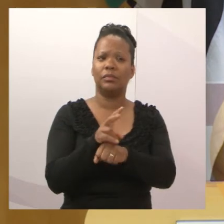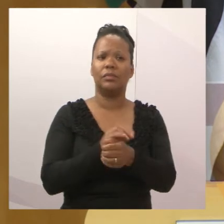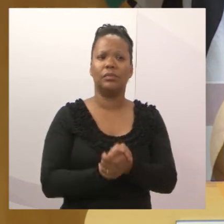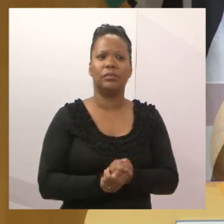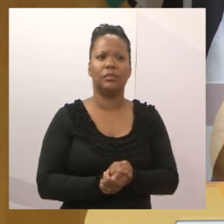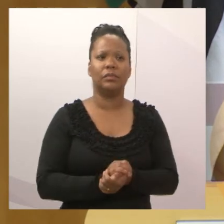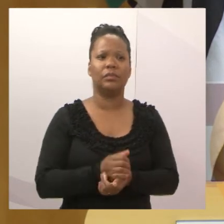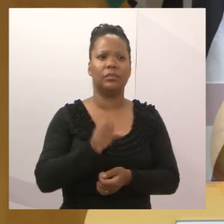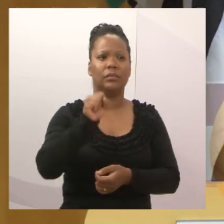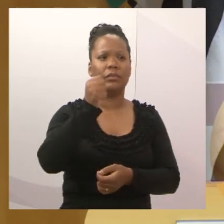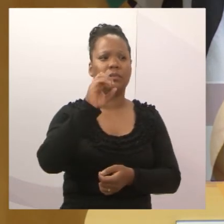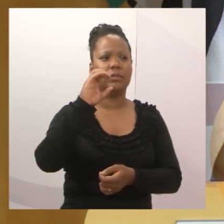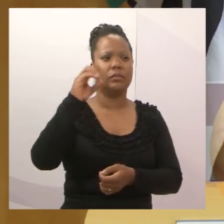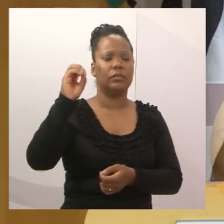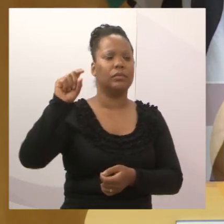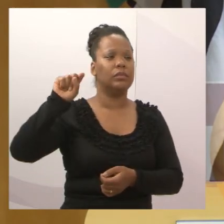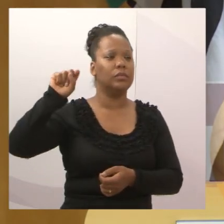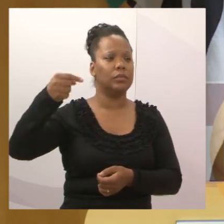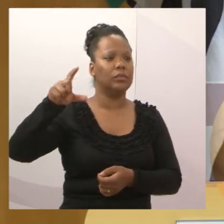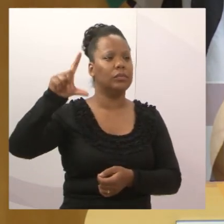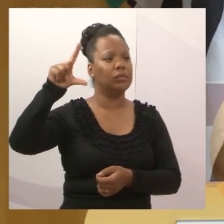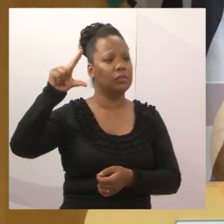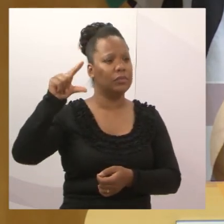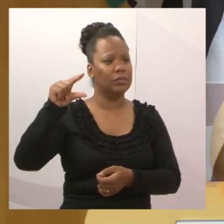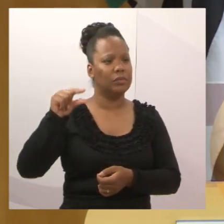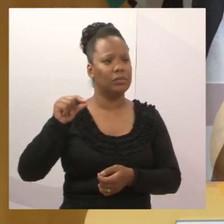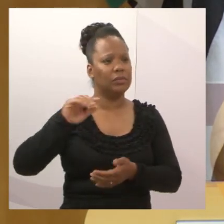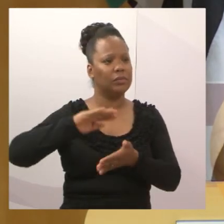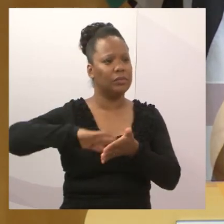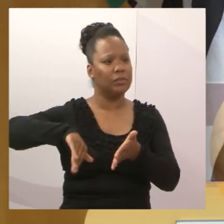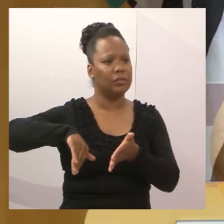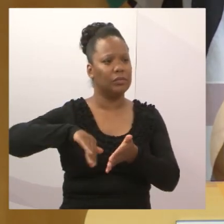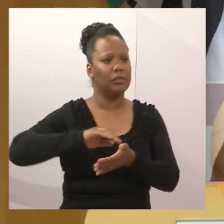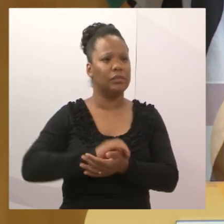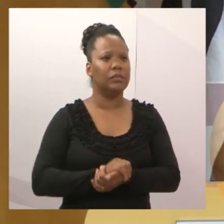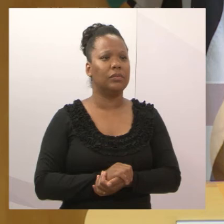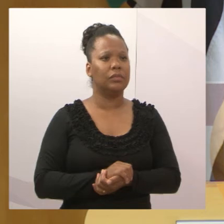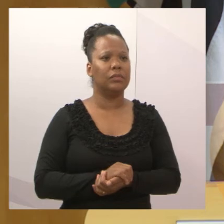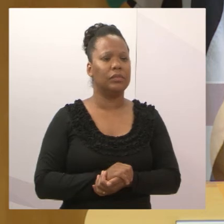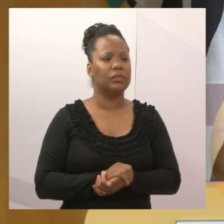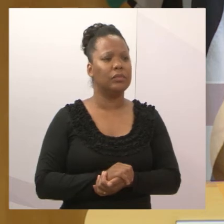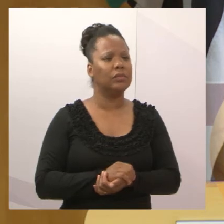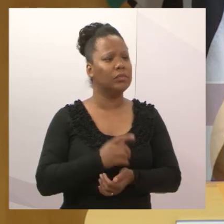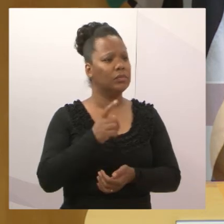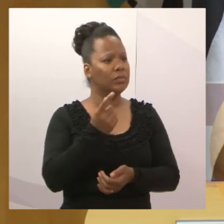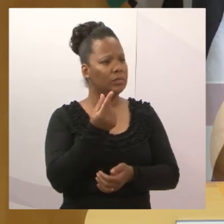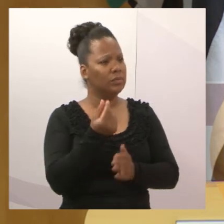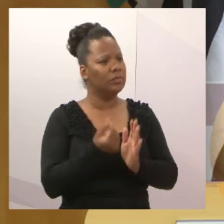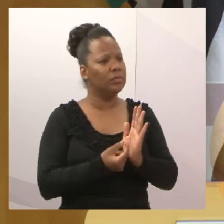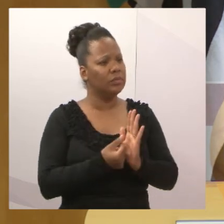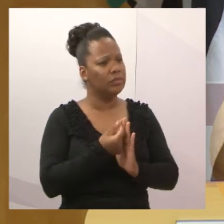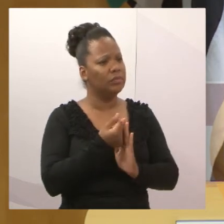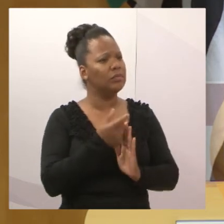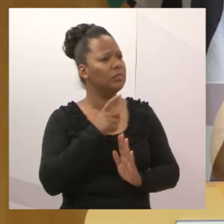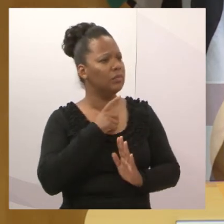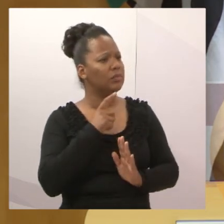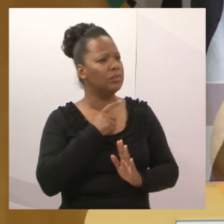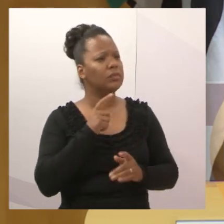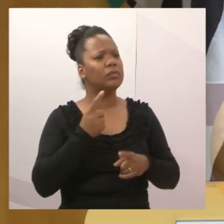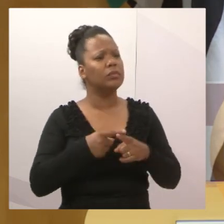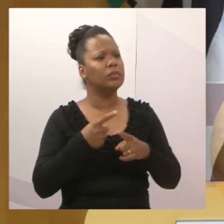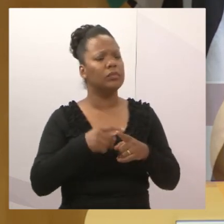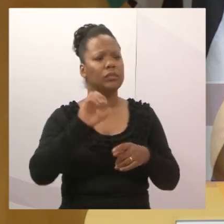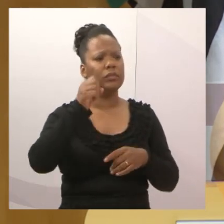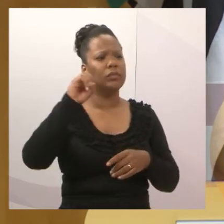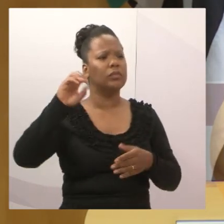Menos R$800 mil de investimento. Mas espera aí, vereador, o orçamento tem. Por que tiraram R$800 mil